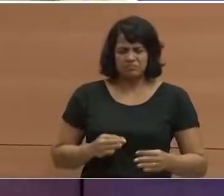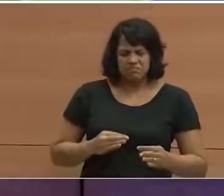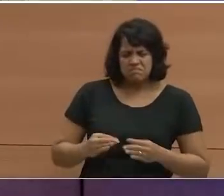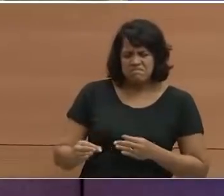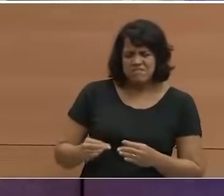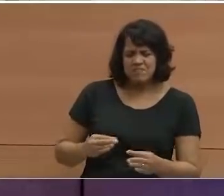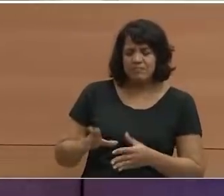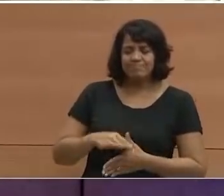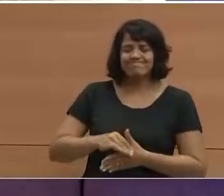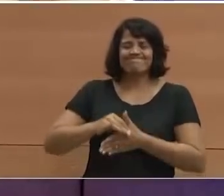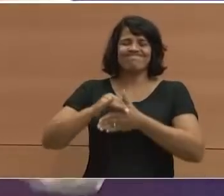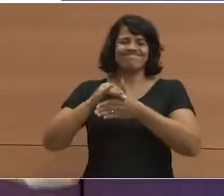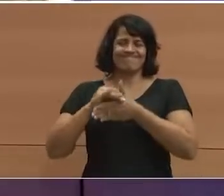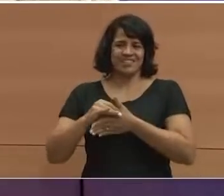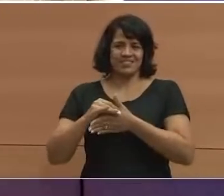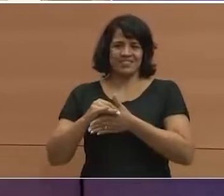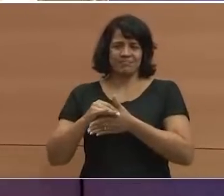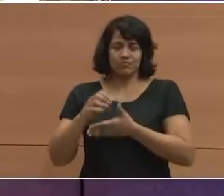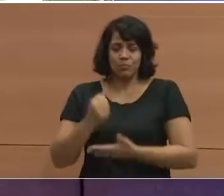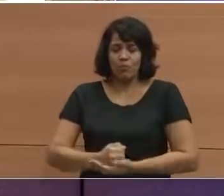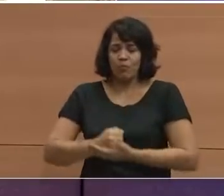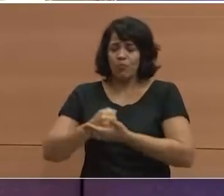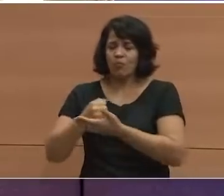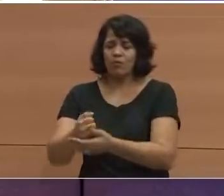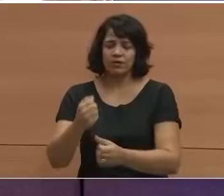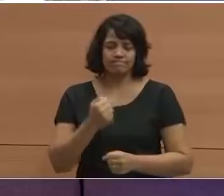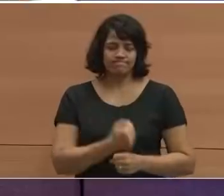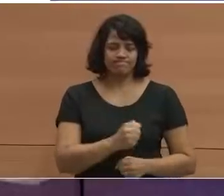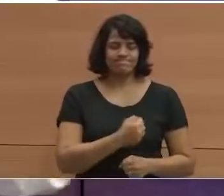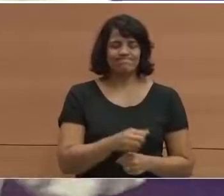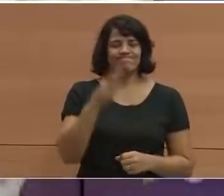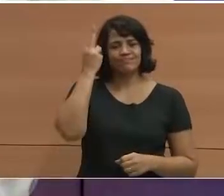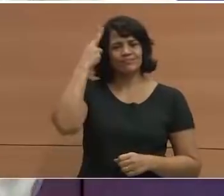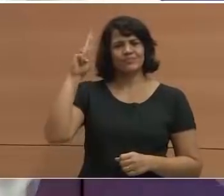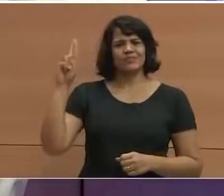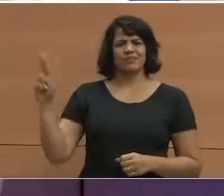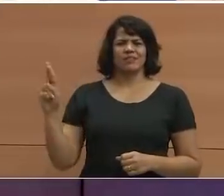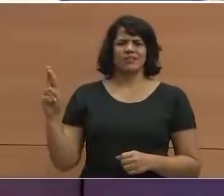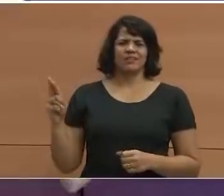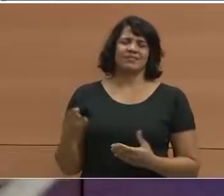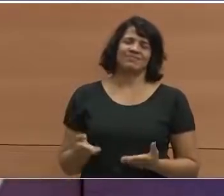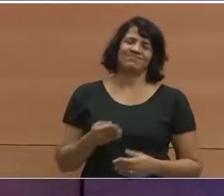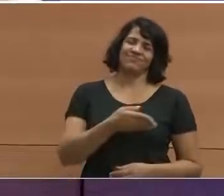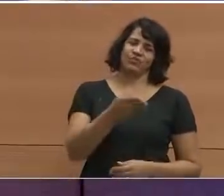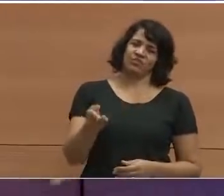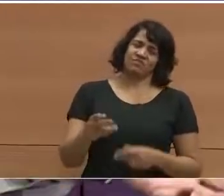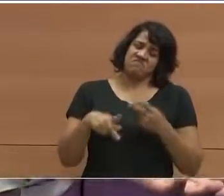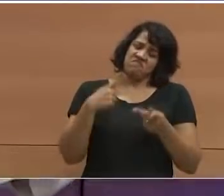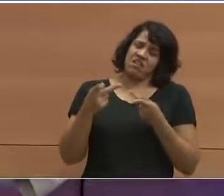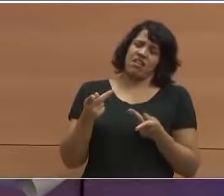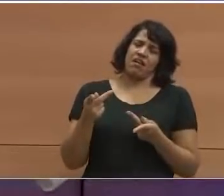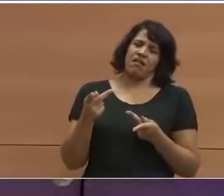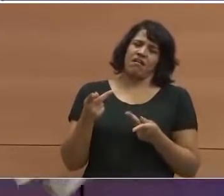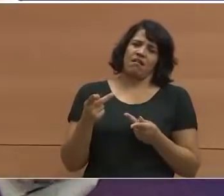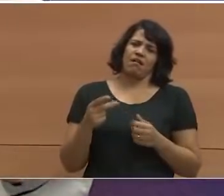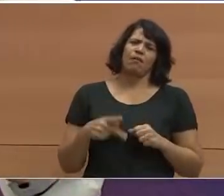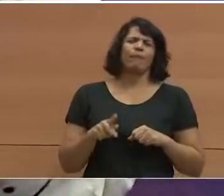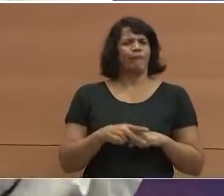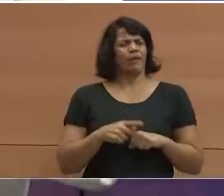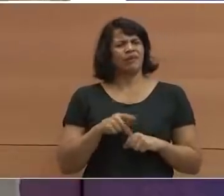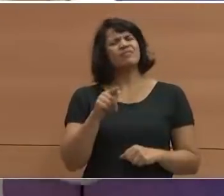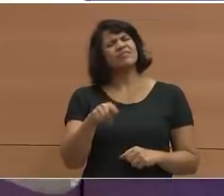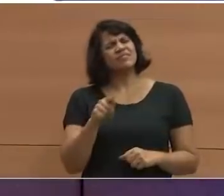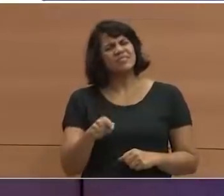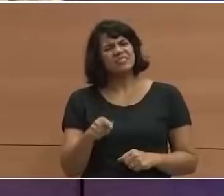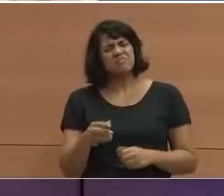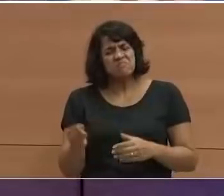formar cooperadores na obra do Senhor. Você vai dizer: Pedro, você está inferindo. Como você me